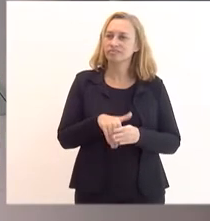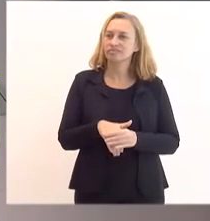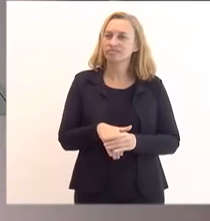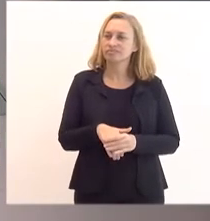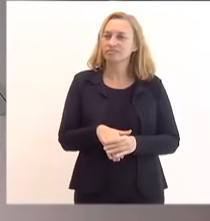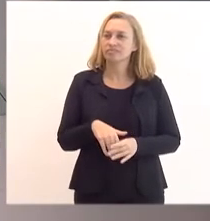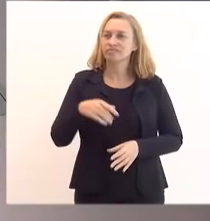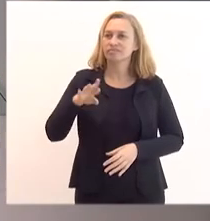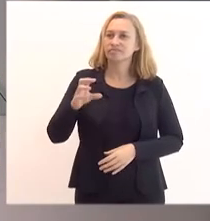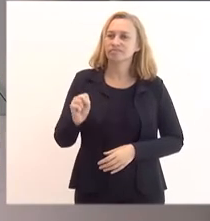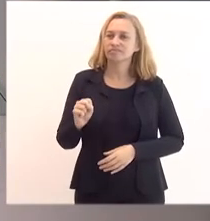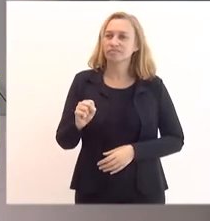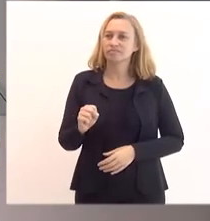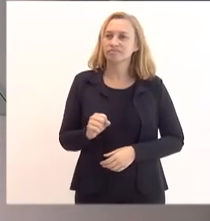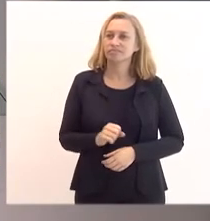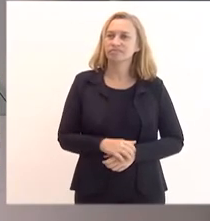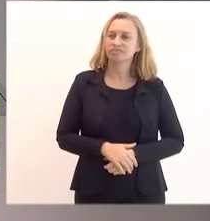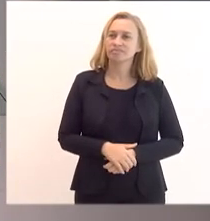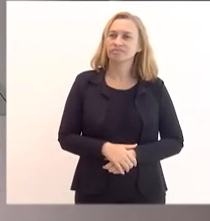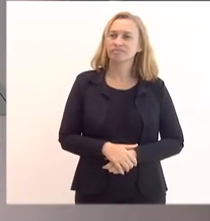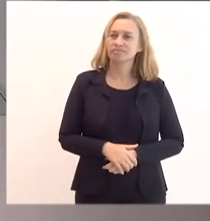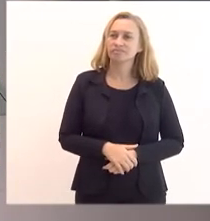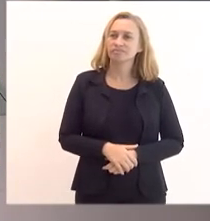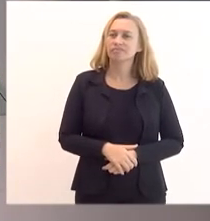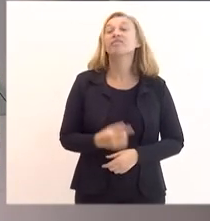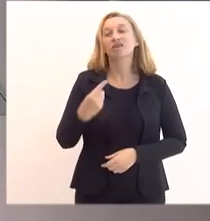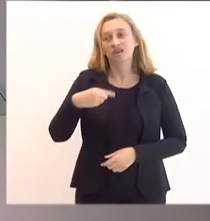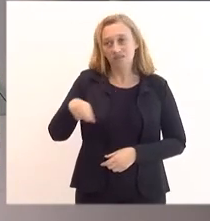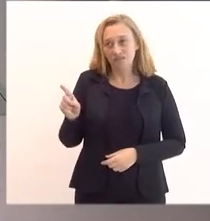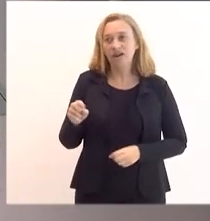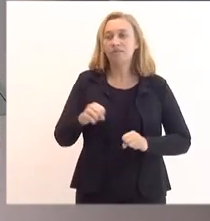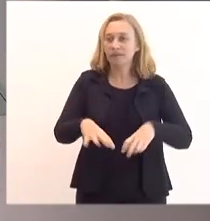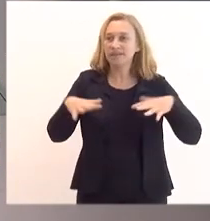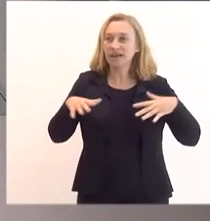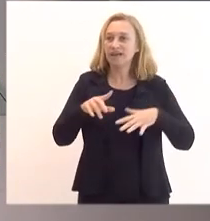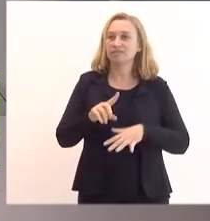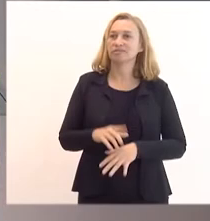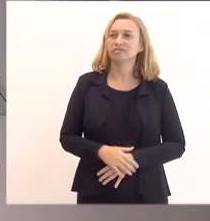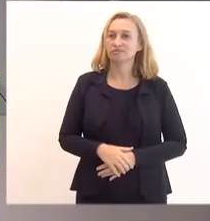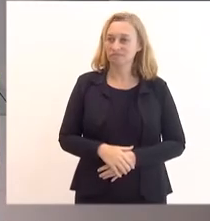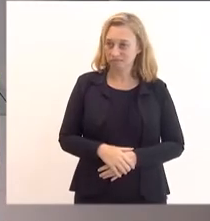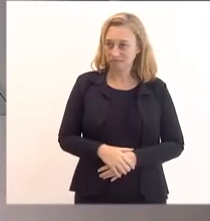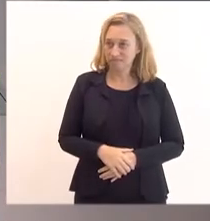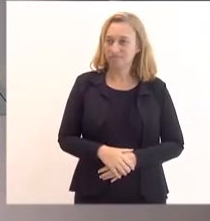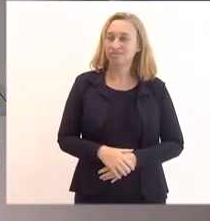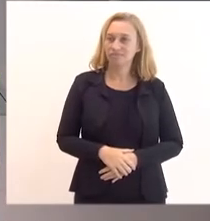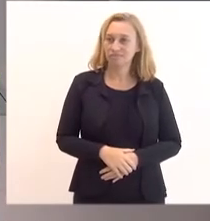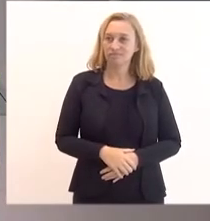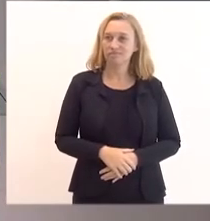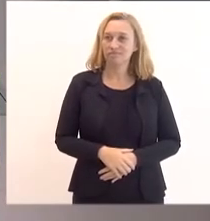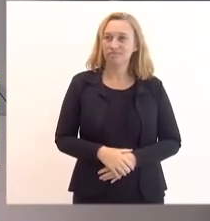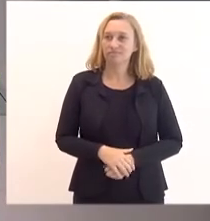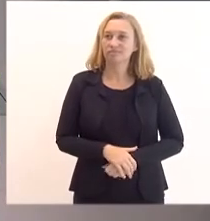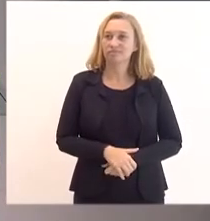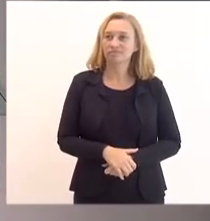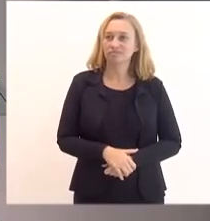É, deputado não tem vencido. Mas vai para a próxima comissão, né? É, vai para a comissão, vai andar o projeto anda. Vai tramitar.